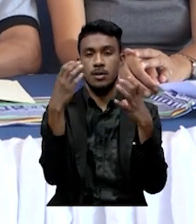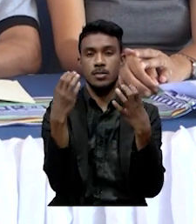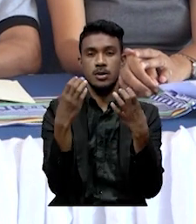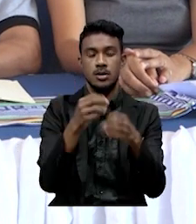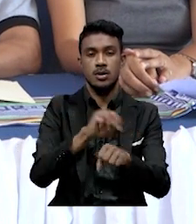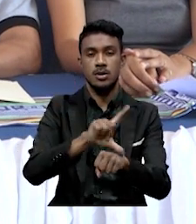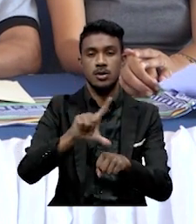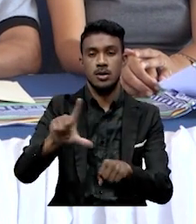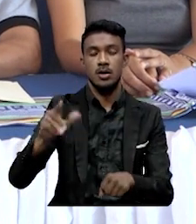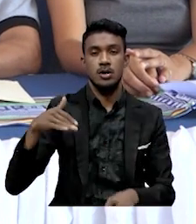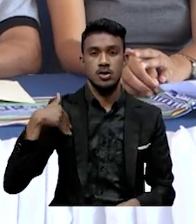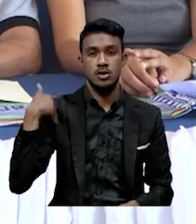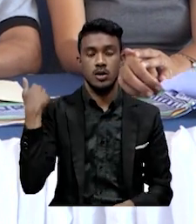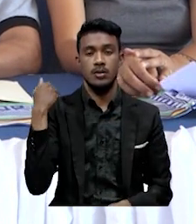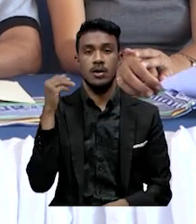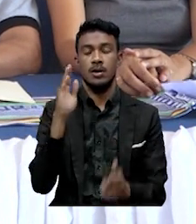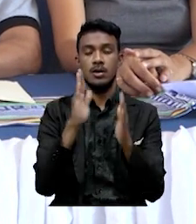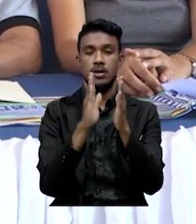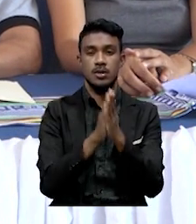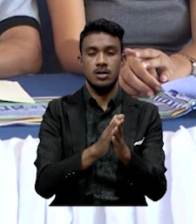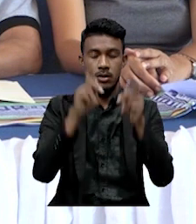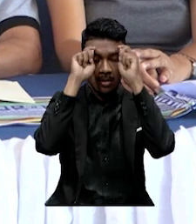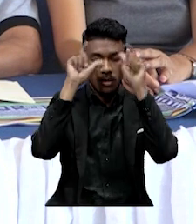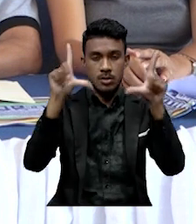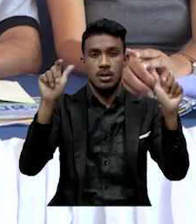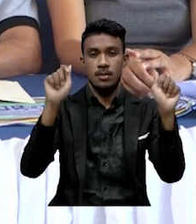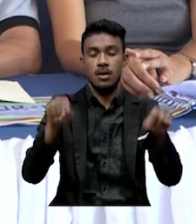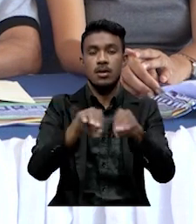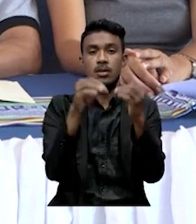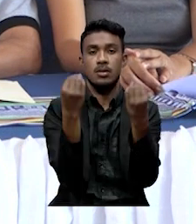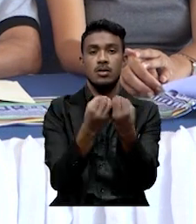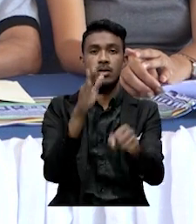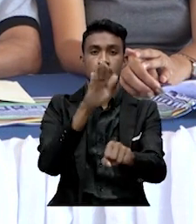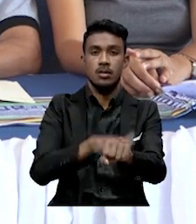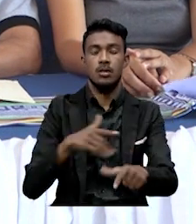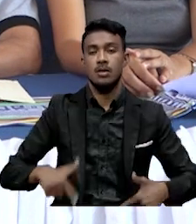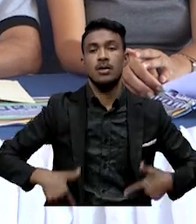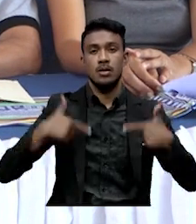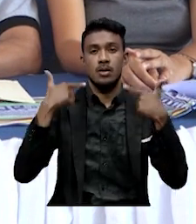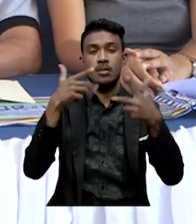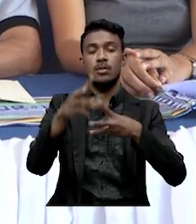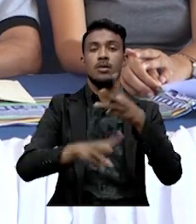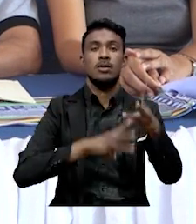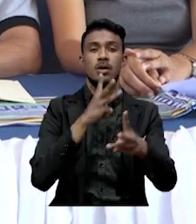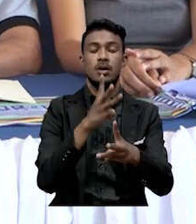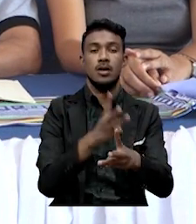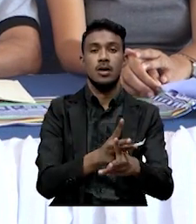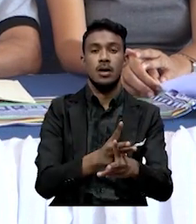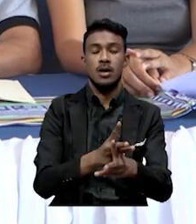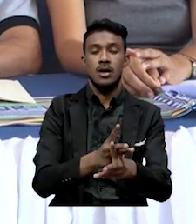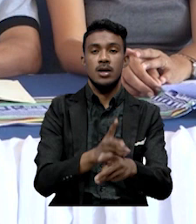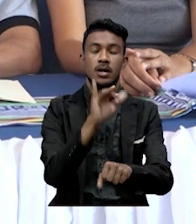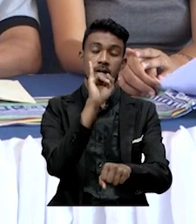Católica Timor-Leste, ato organiza, Jornada Mundial Juventude e Igreja Particular, no